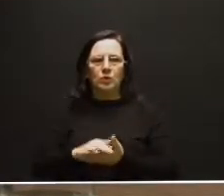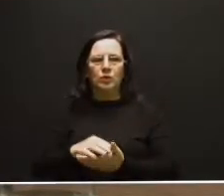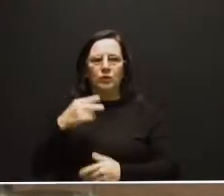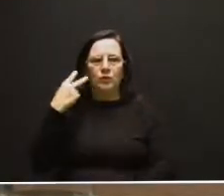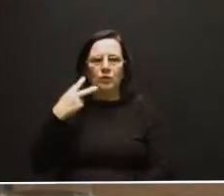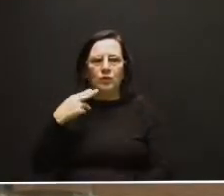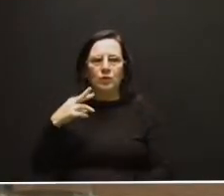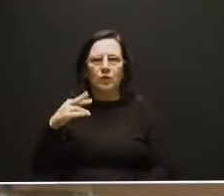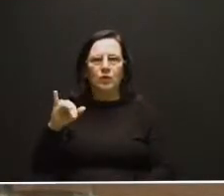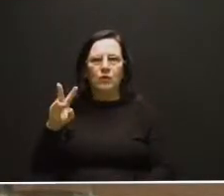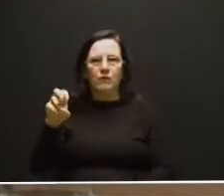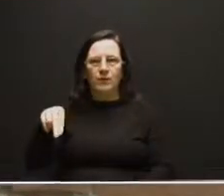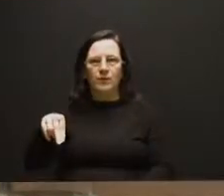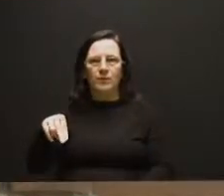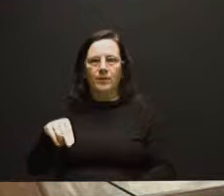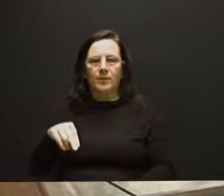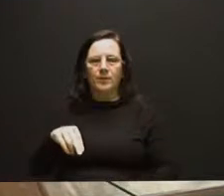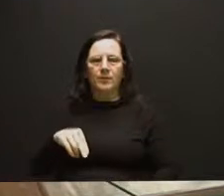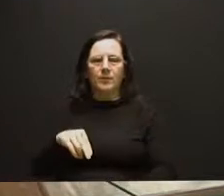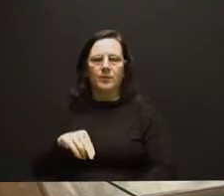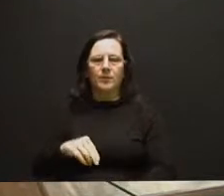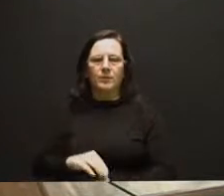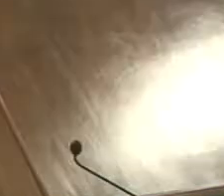palavra vereador ivan dobrado